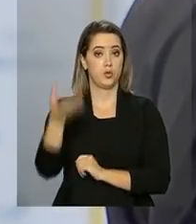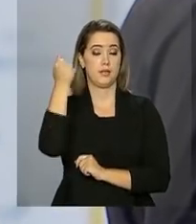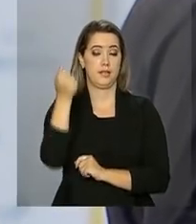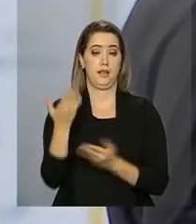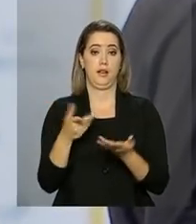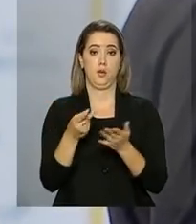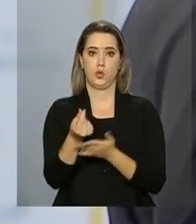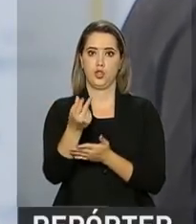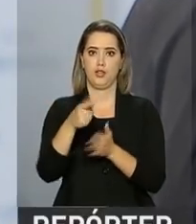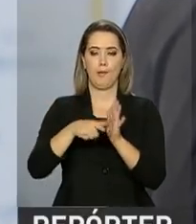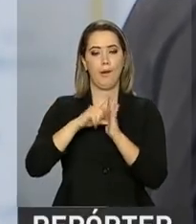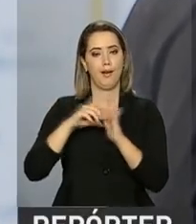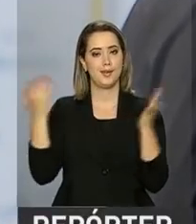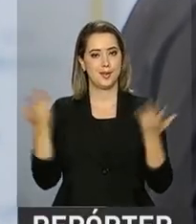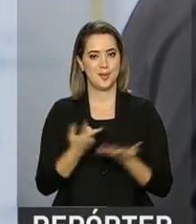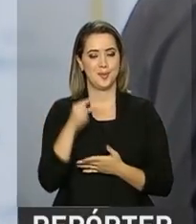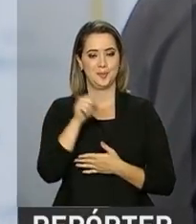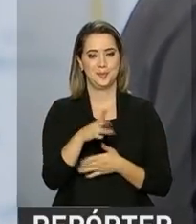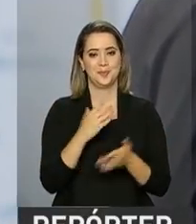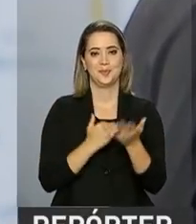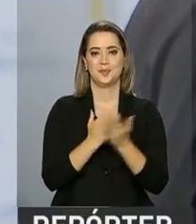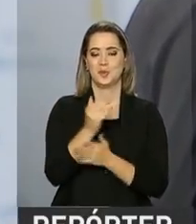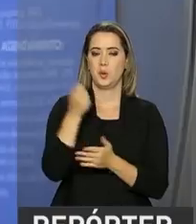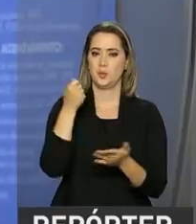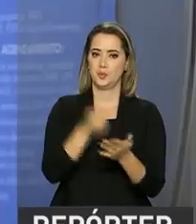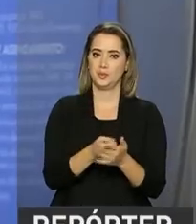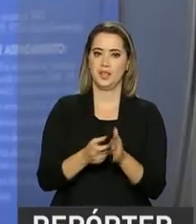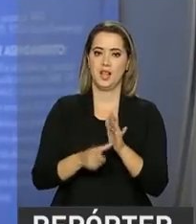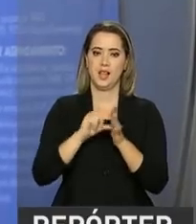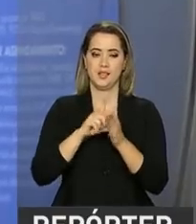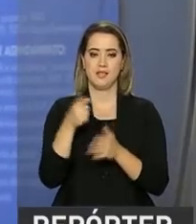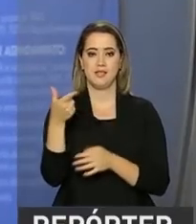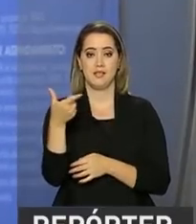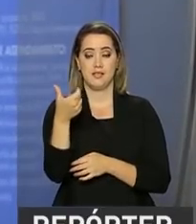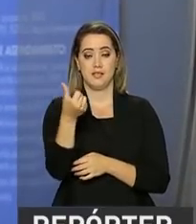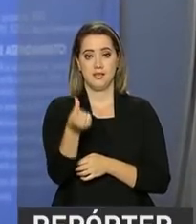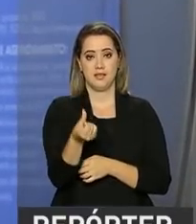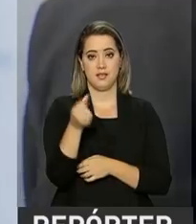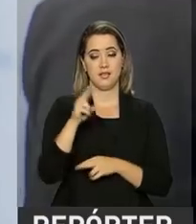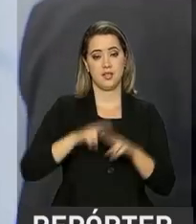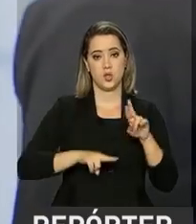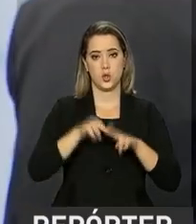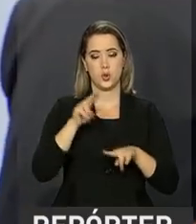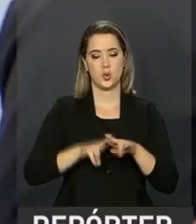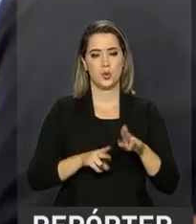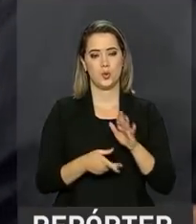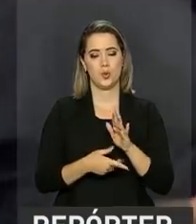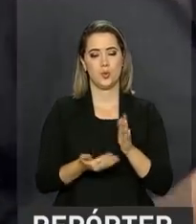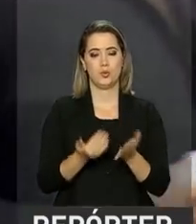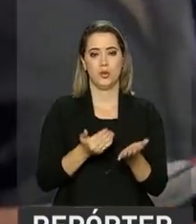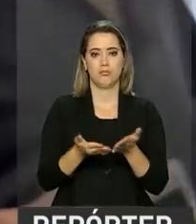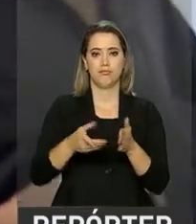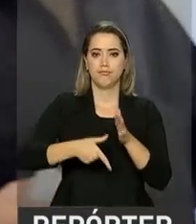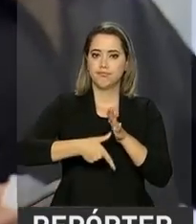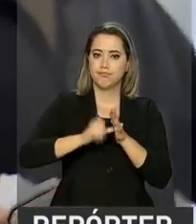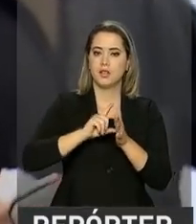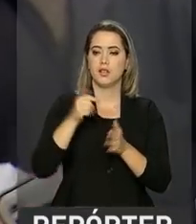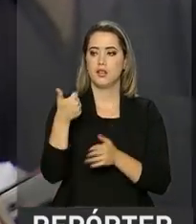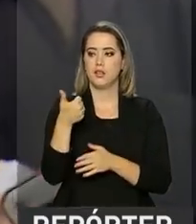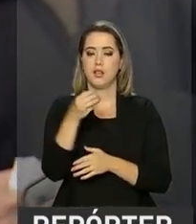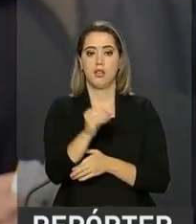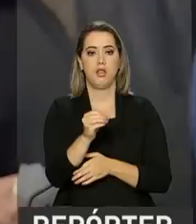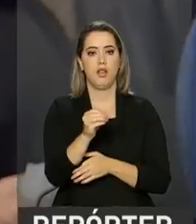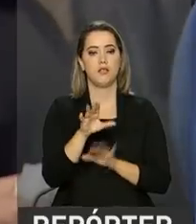feriado prolongado. A data do início dos pagamentos, que era o dia 16 de junho, foi adiantada para o dia 10. Para assegurar